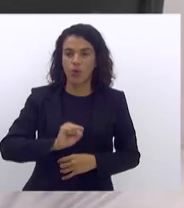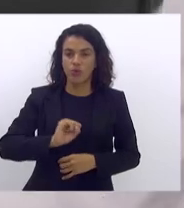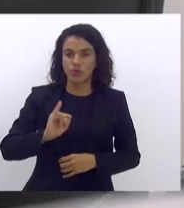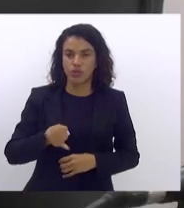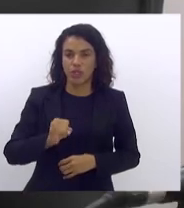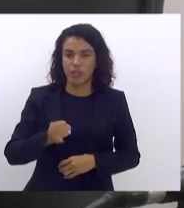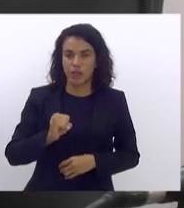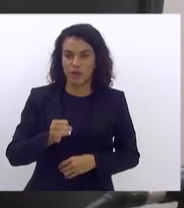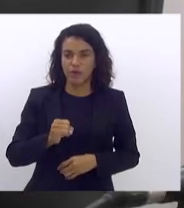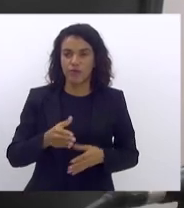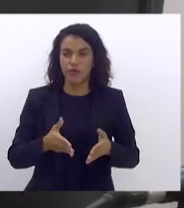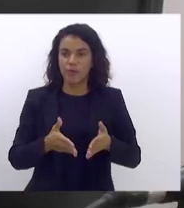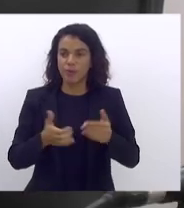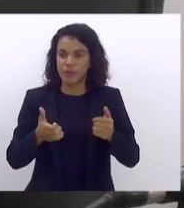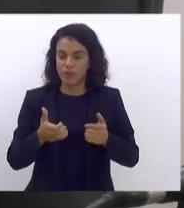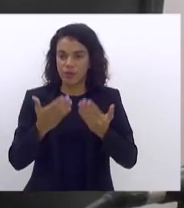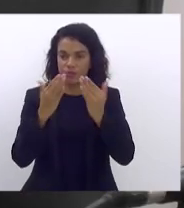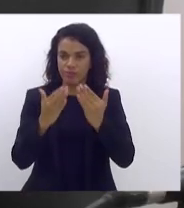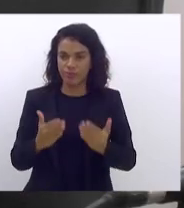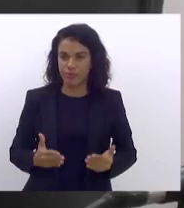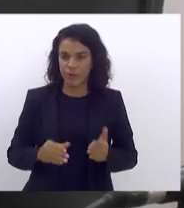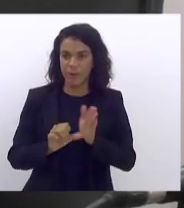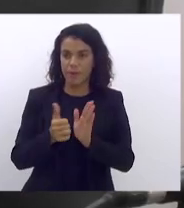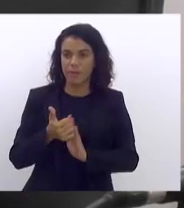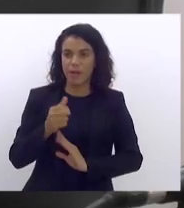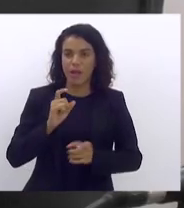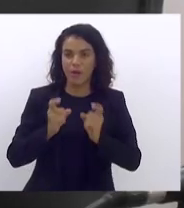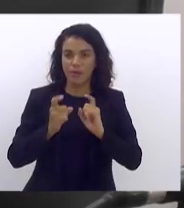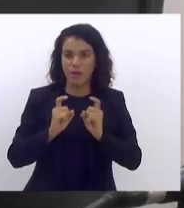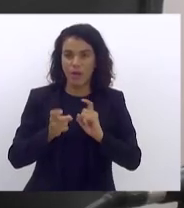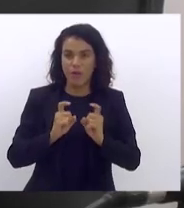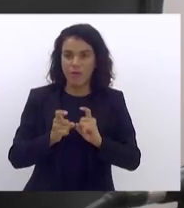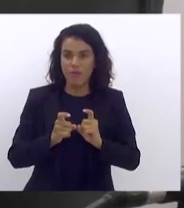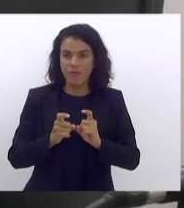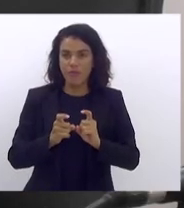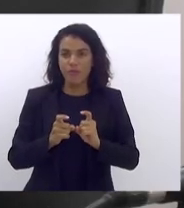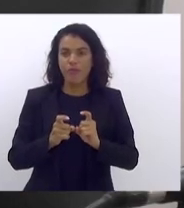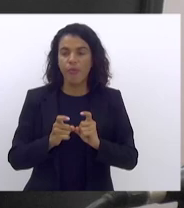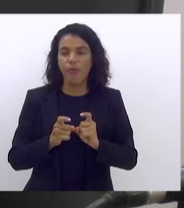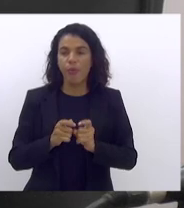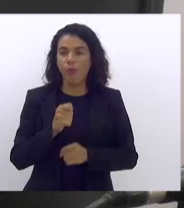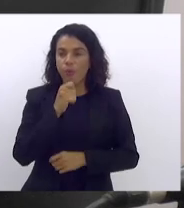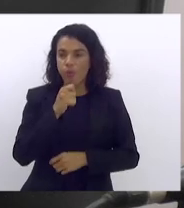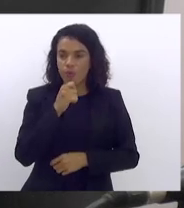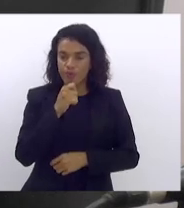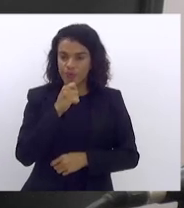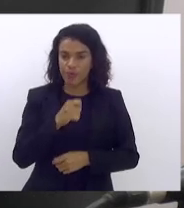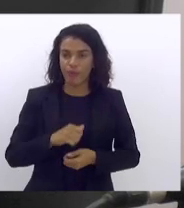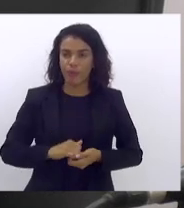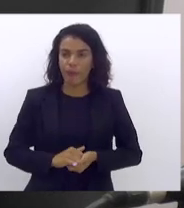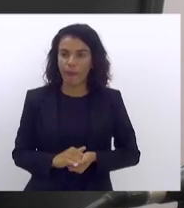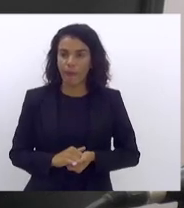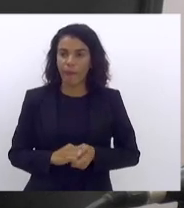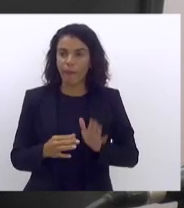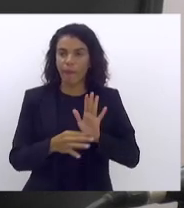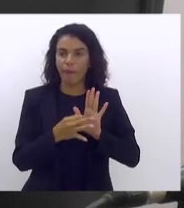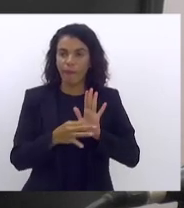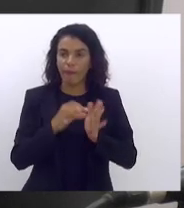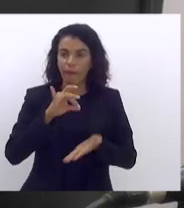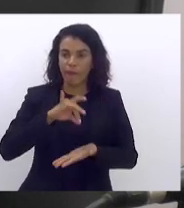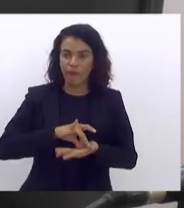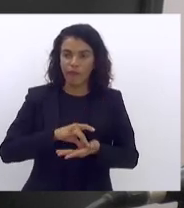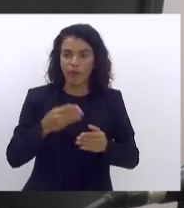pedido de vista conjunta na primeira reunião ordinária, sem retorno. Parecer original